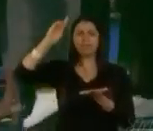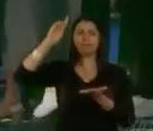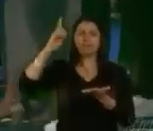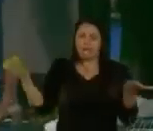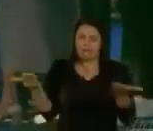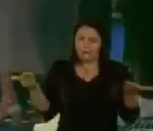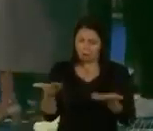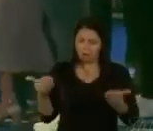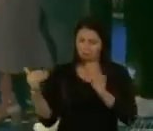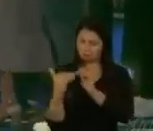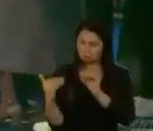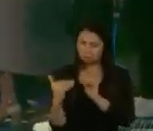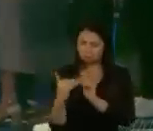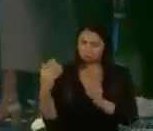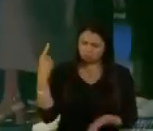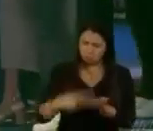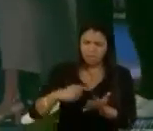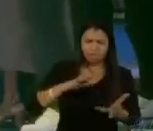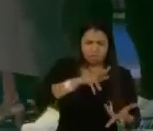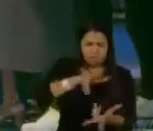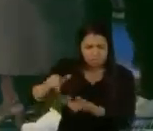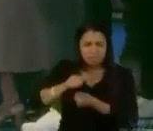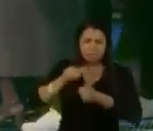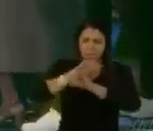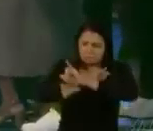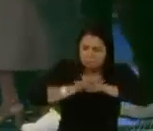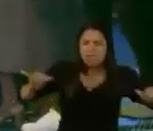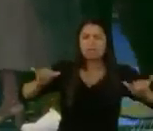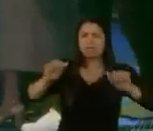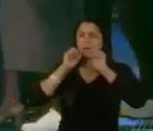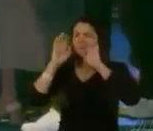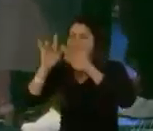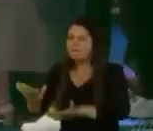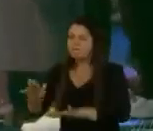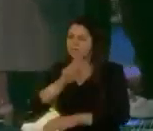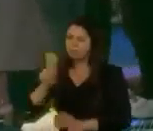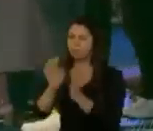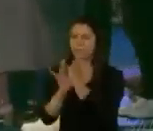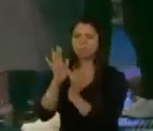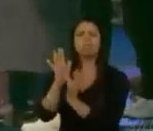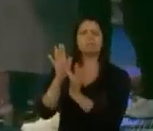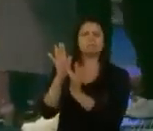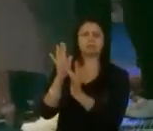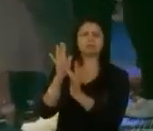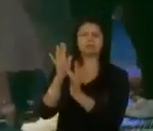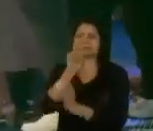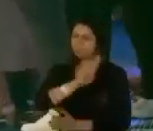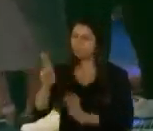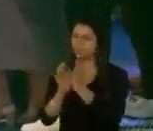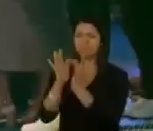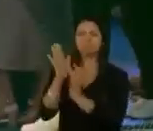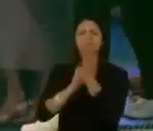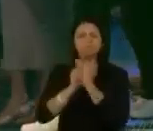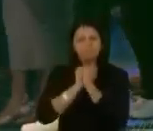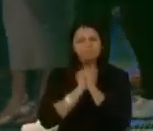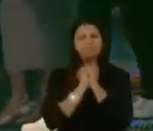ligamos aqui na terra e declaramos a bênção em nome de Jesus.